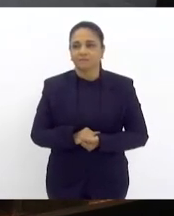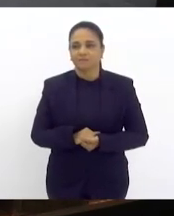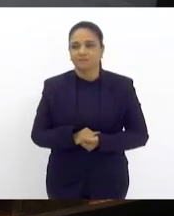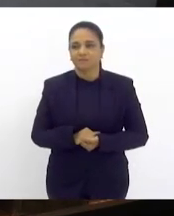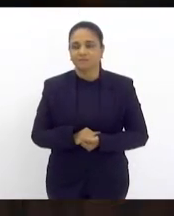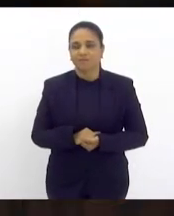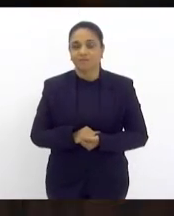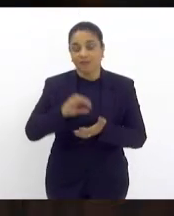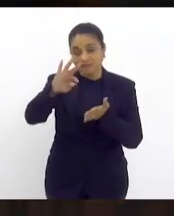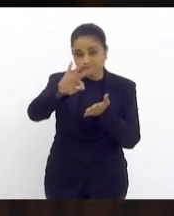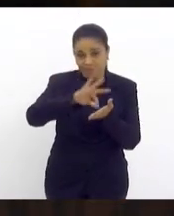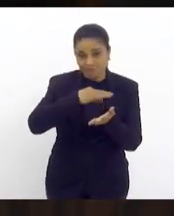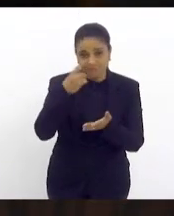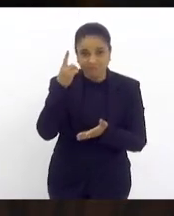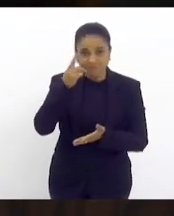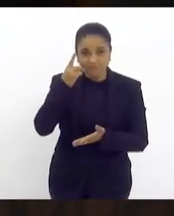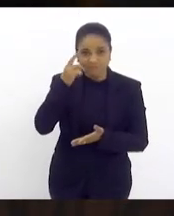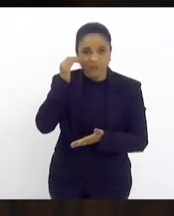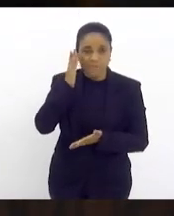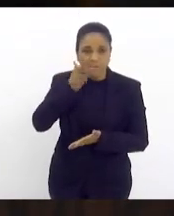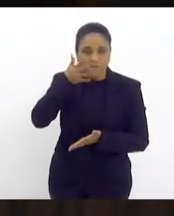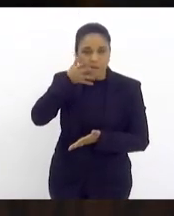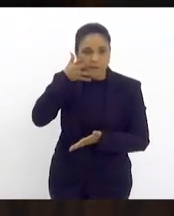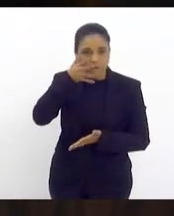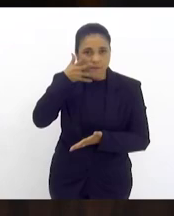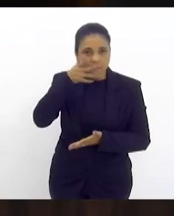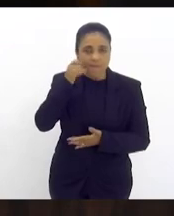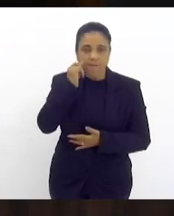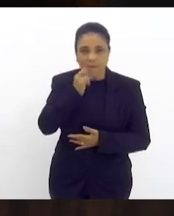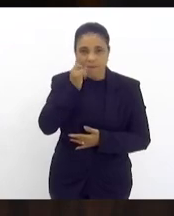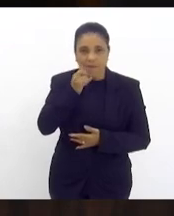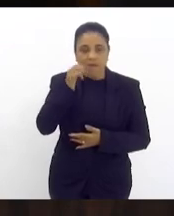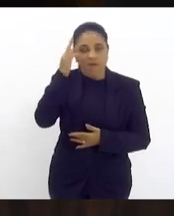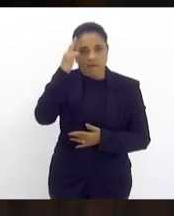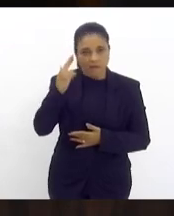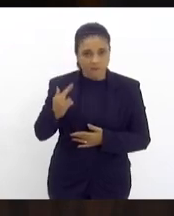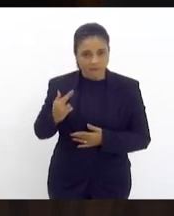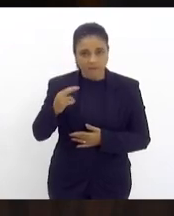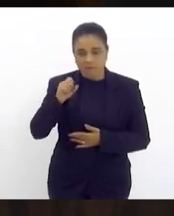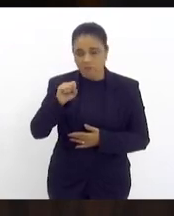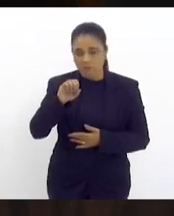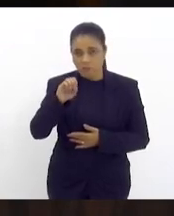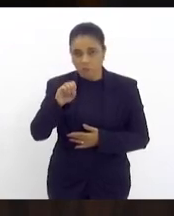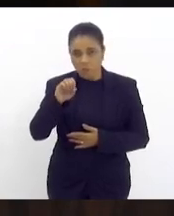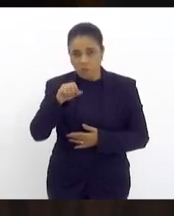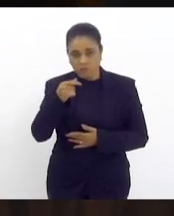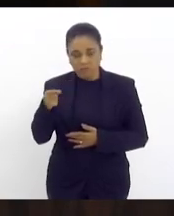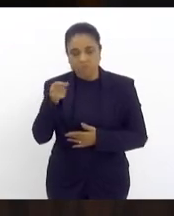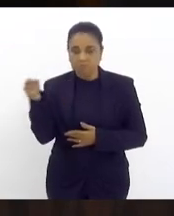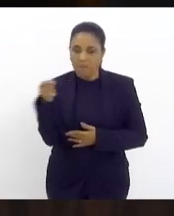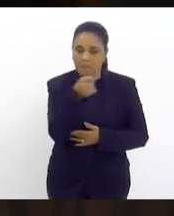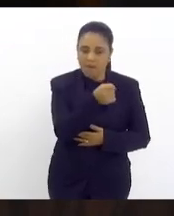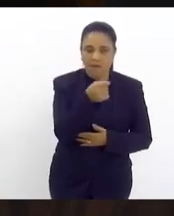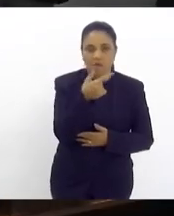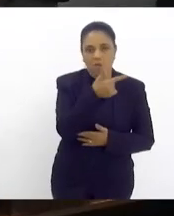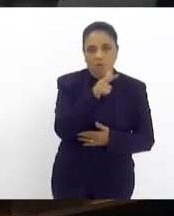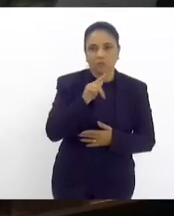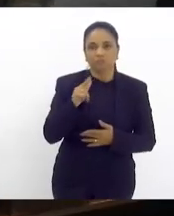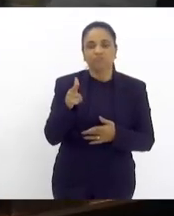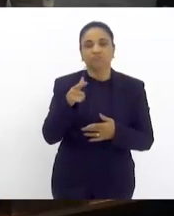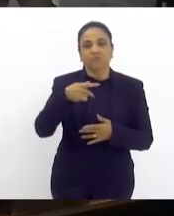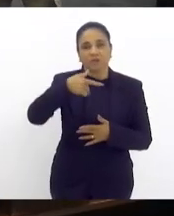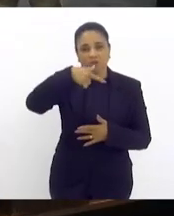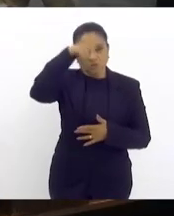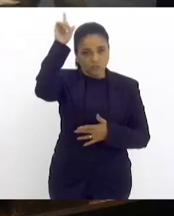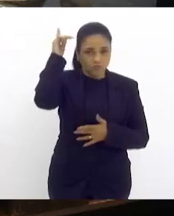próximo moradores escrito é nobre Deputado Renato Souza passou a palavra Nobre Deputado Luiz Paulo também